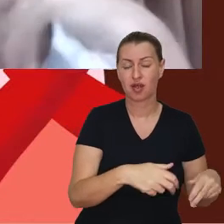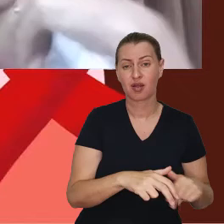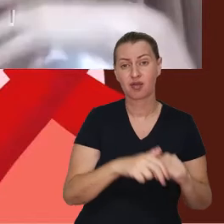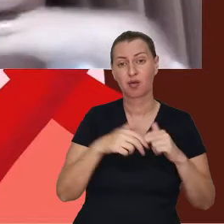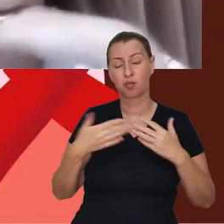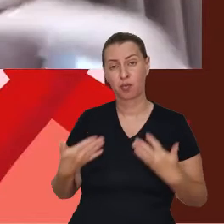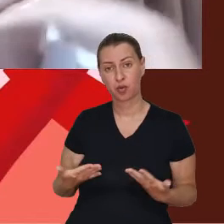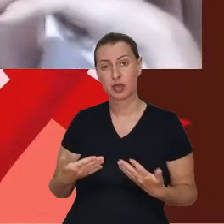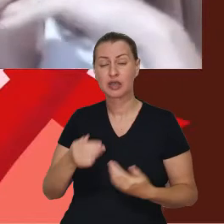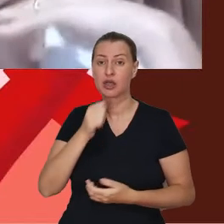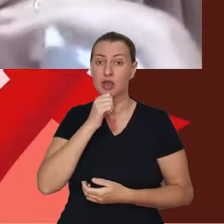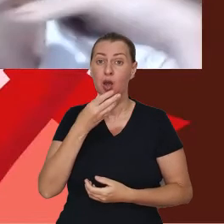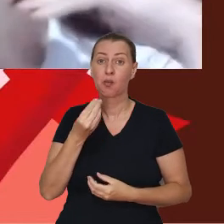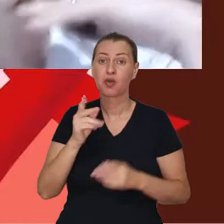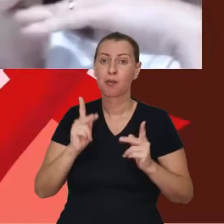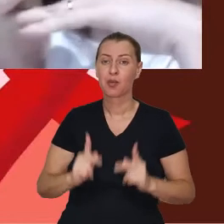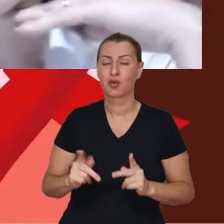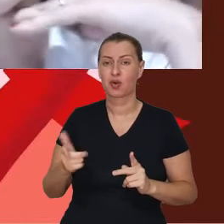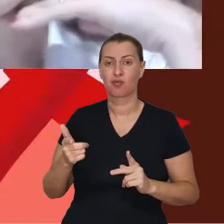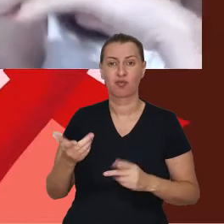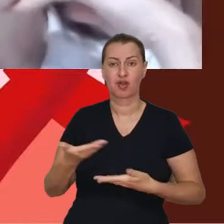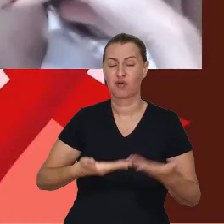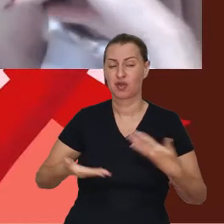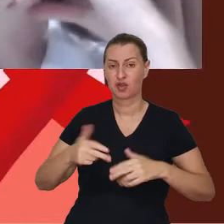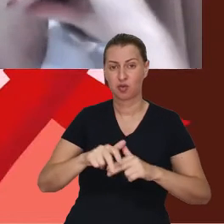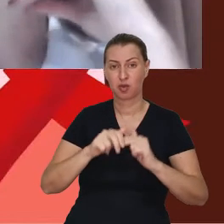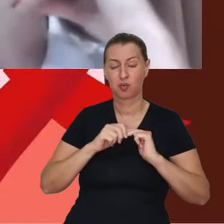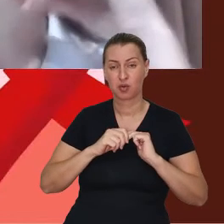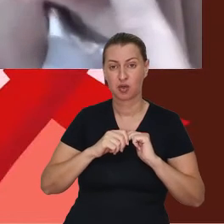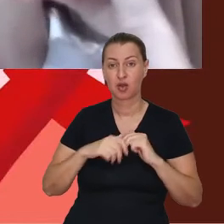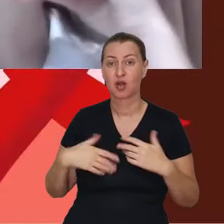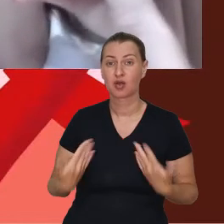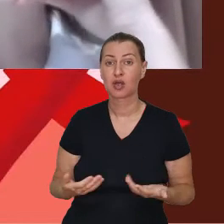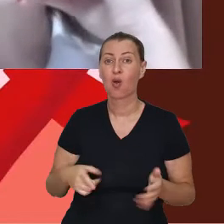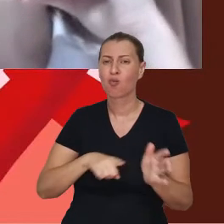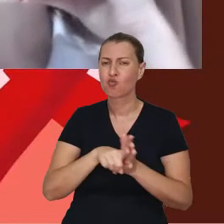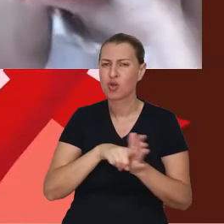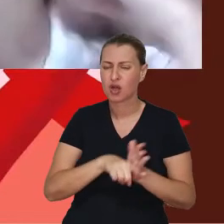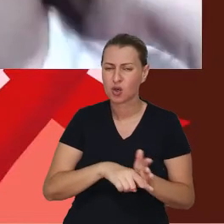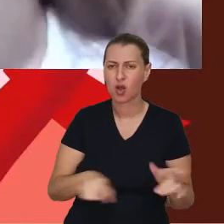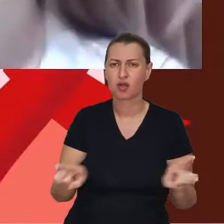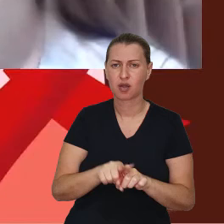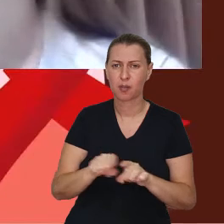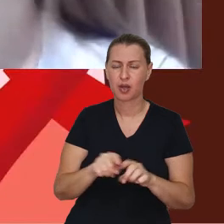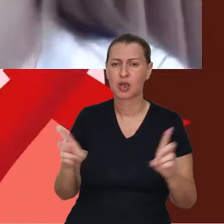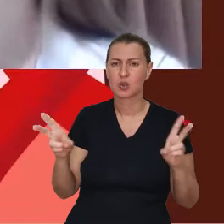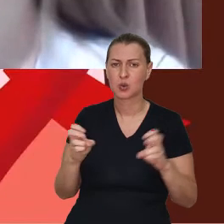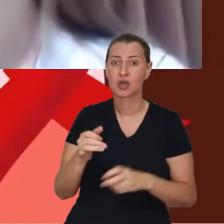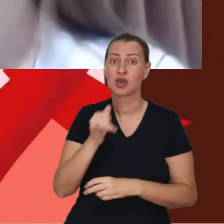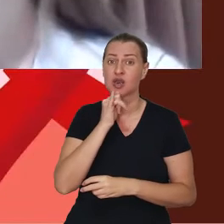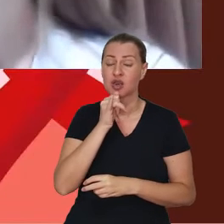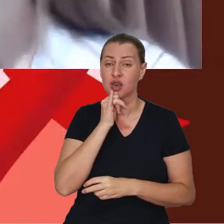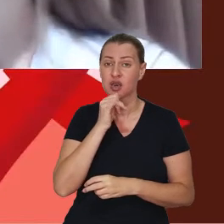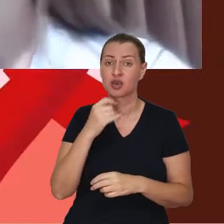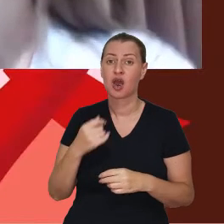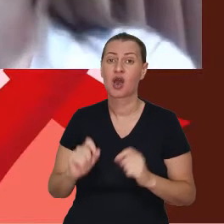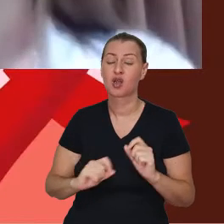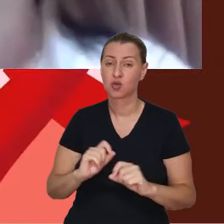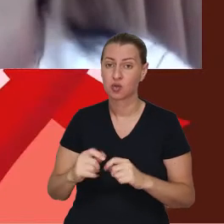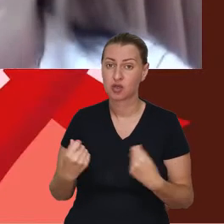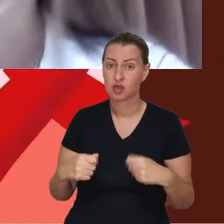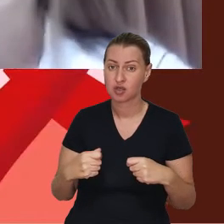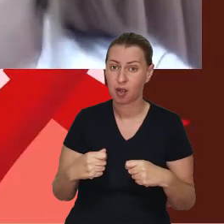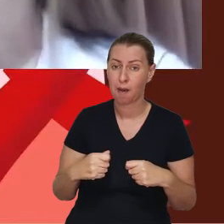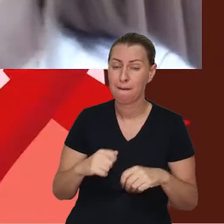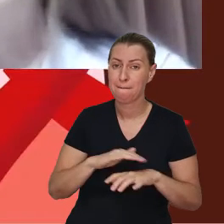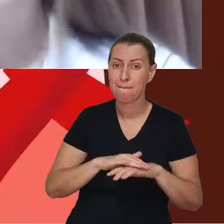certeza, muita gente deixou de ser assistida em função disso. O próprio diagnóstico, né, essa questão da testagem livre demanda